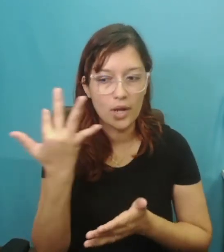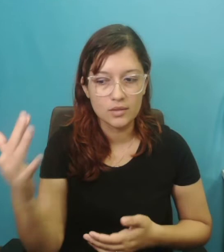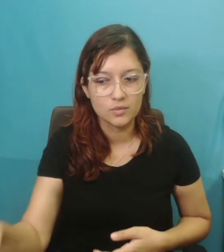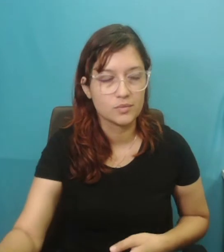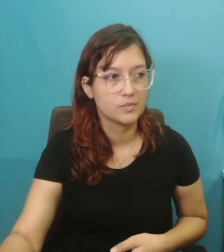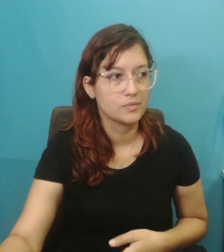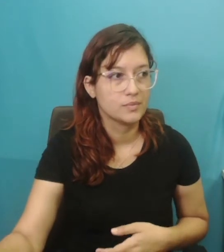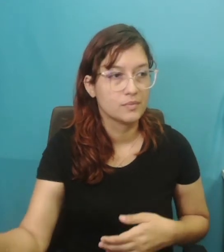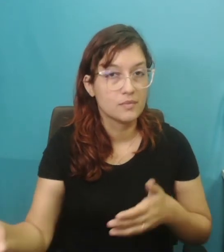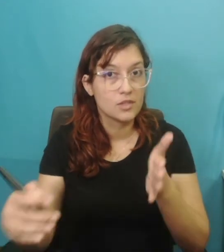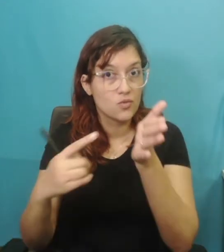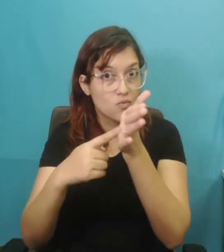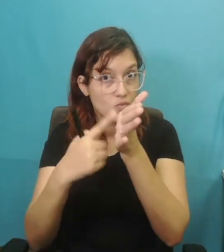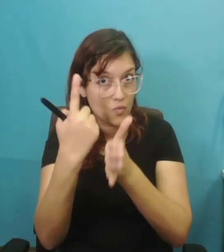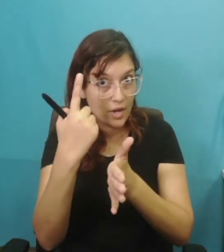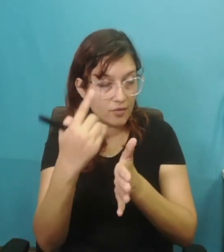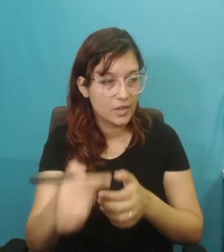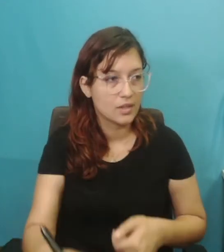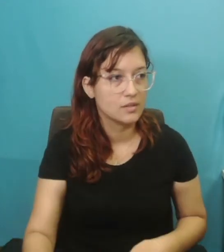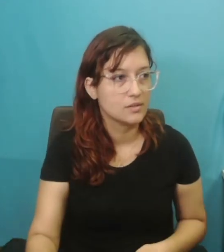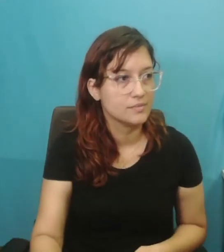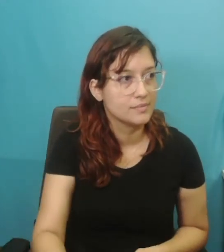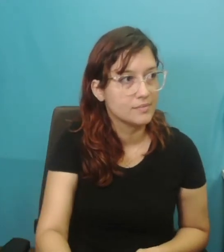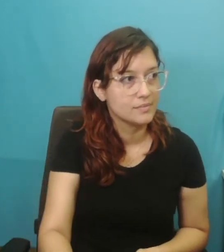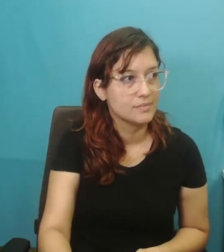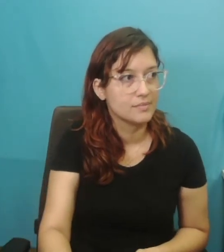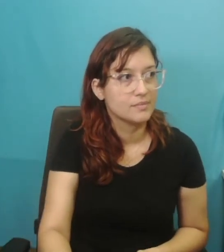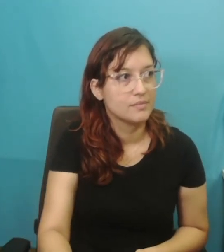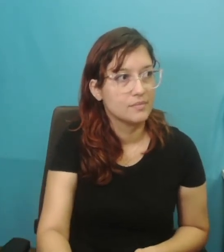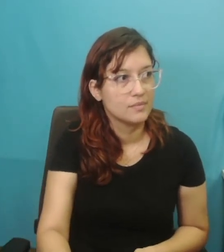equilíbrio, levou